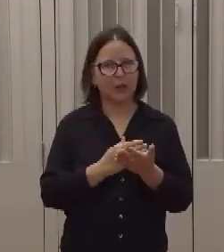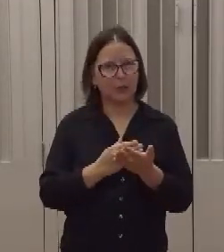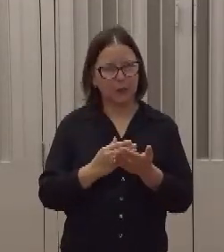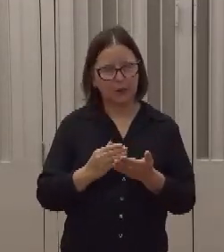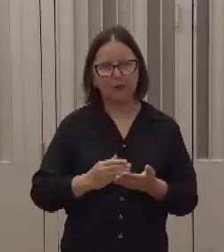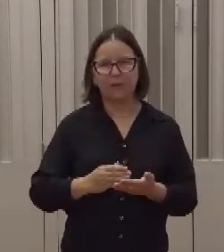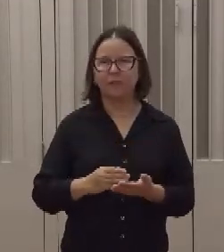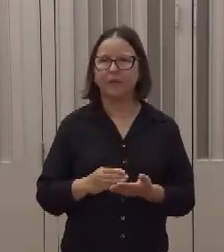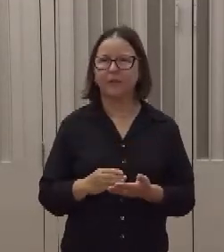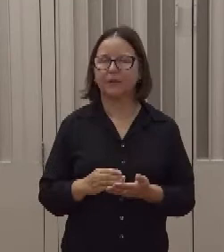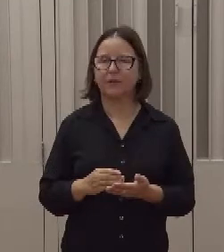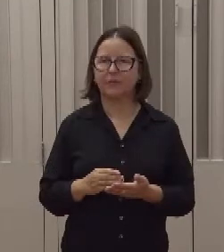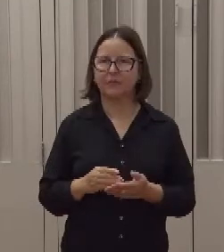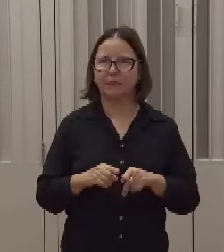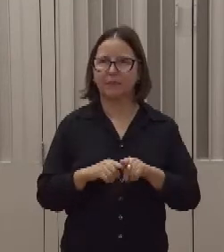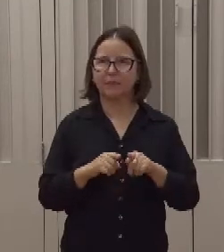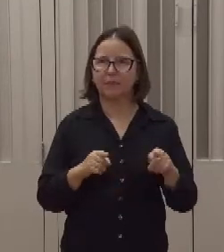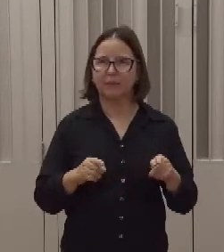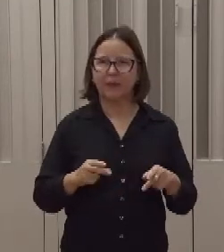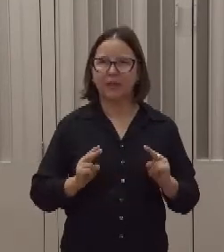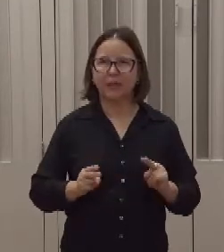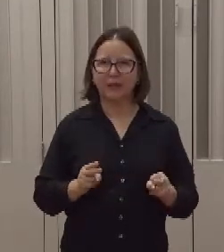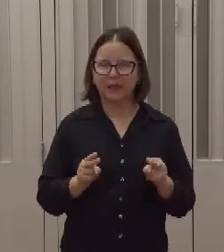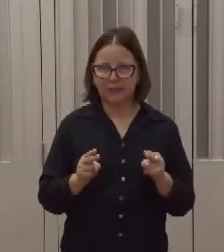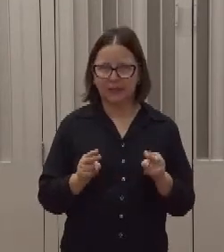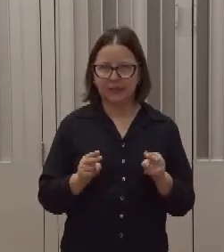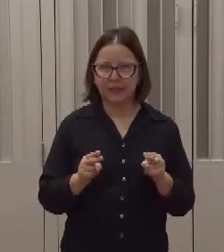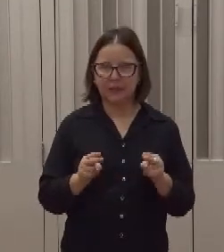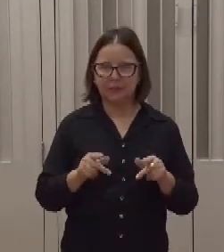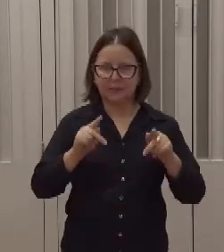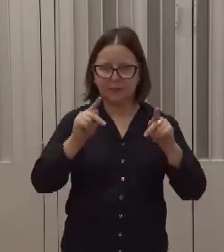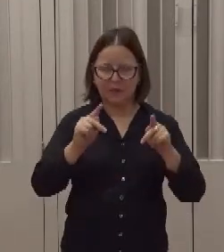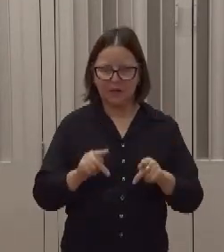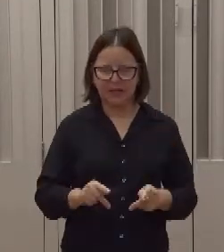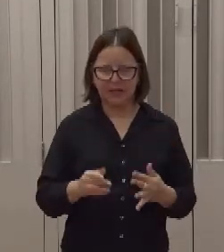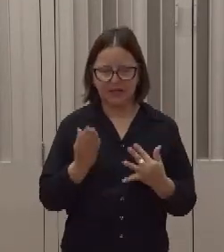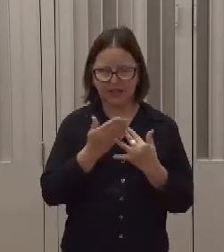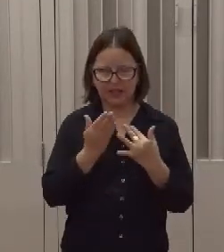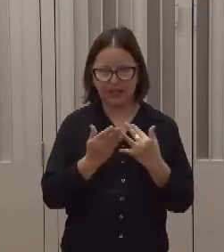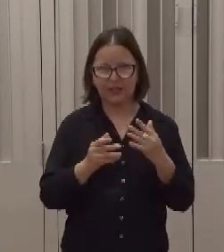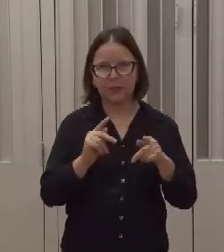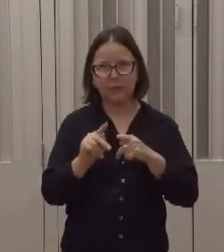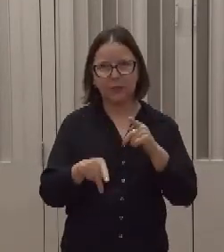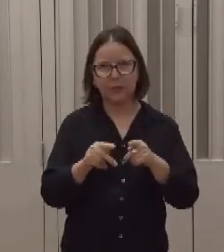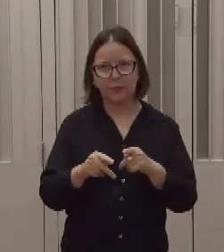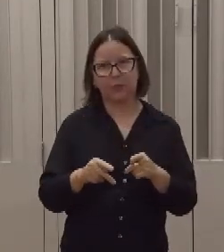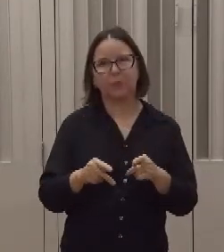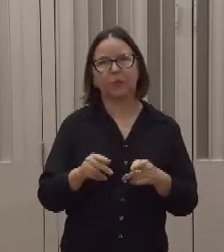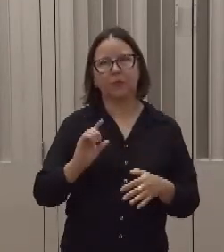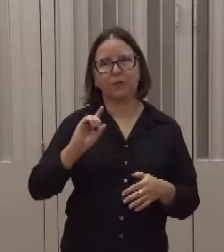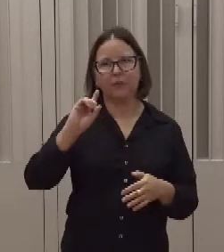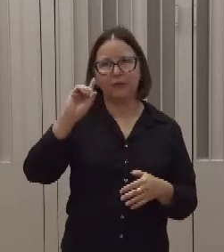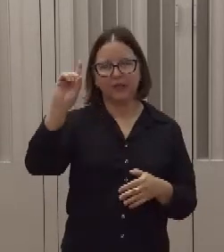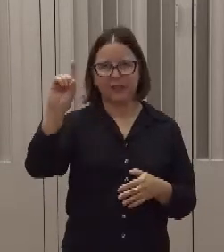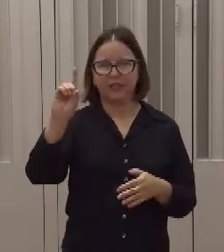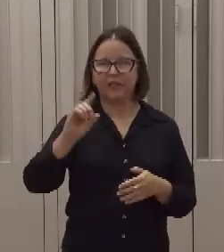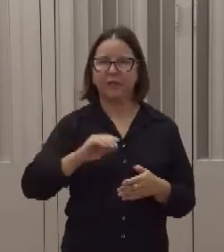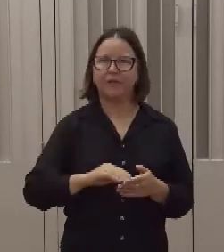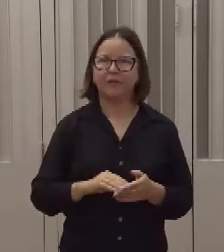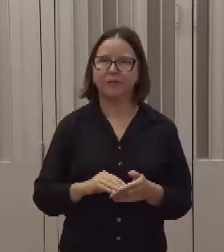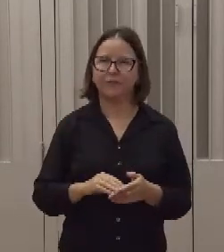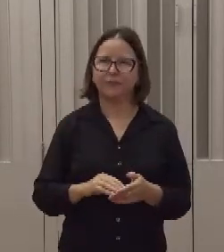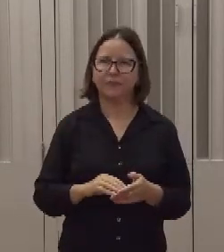de forma sorrateira, sempre esteve presente, causando dano durante a história da igreja. Religiões